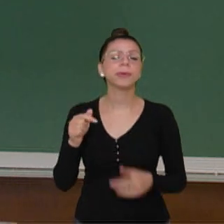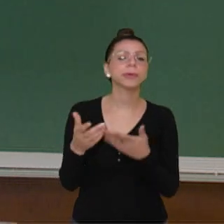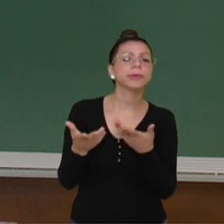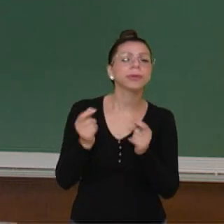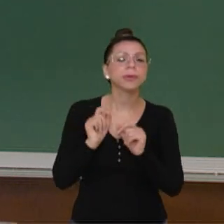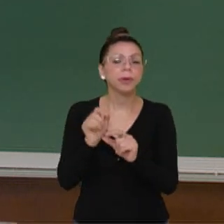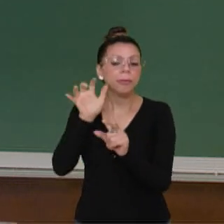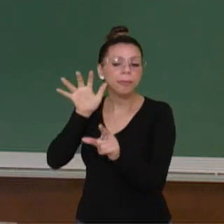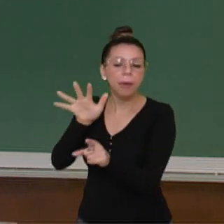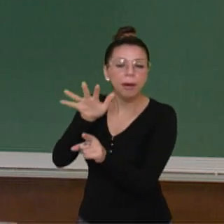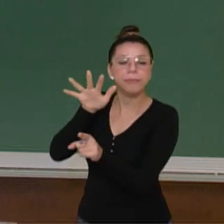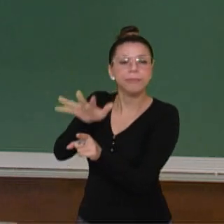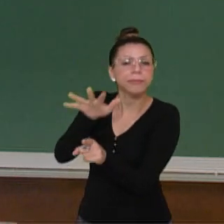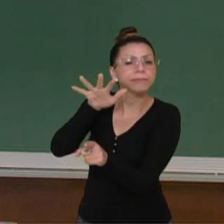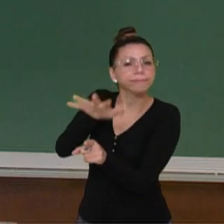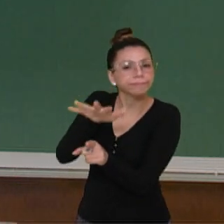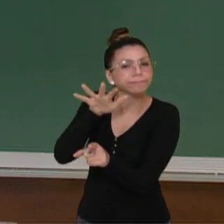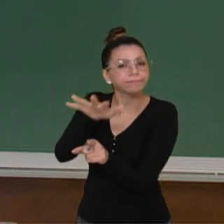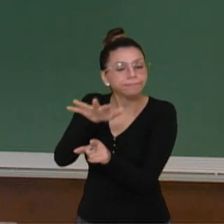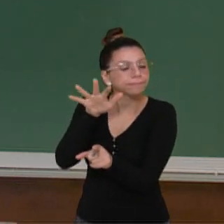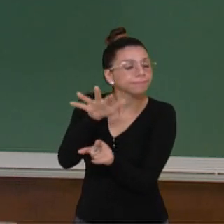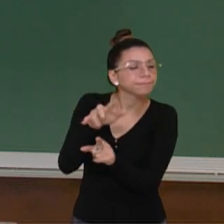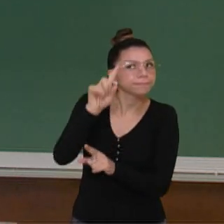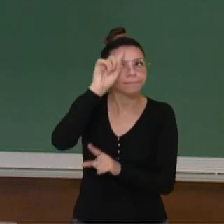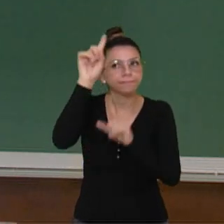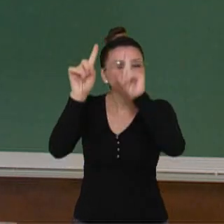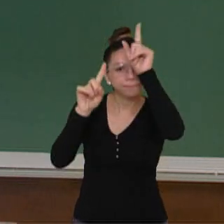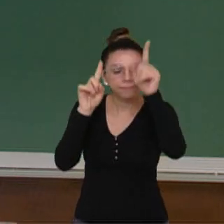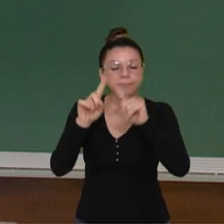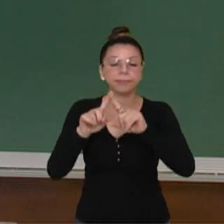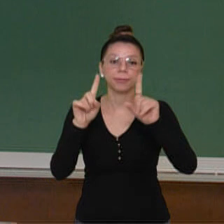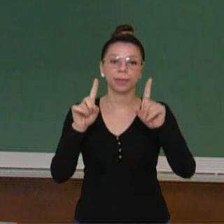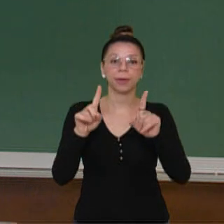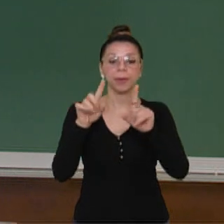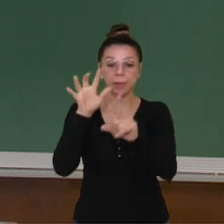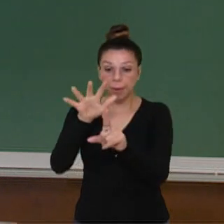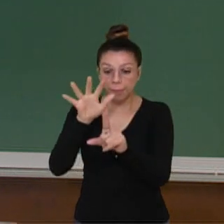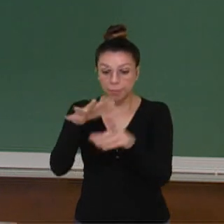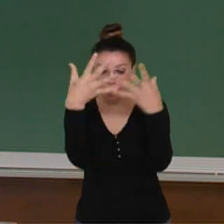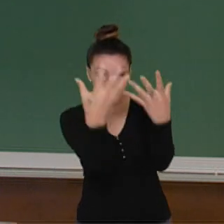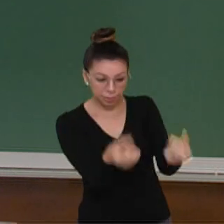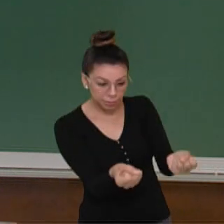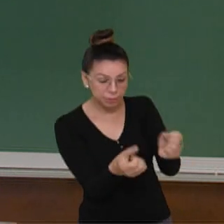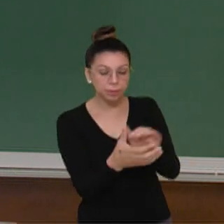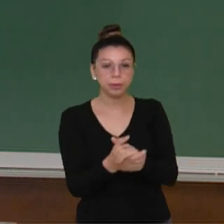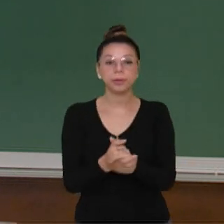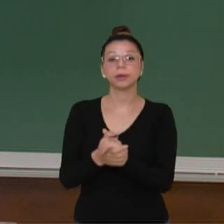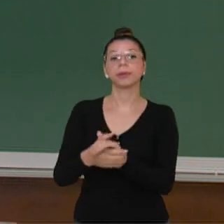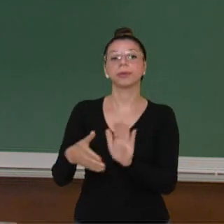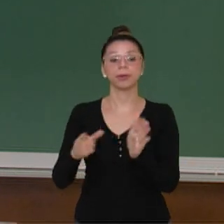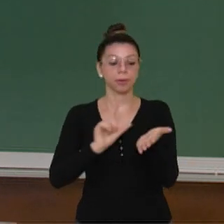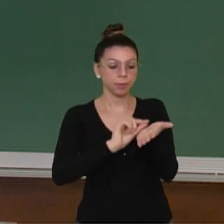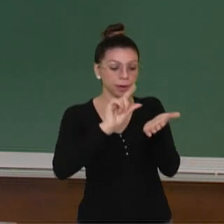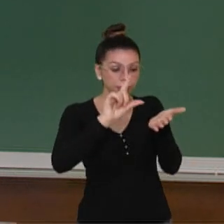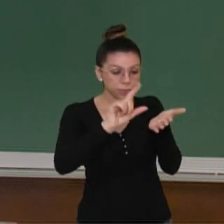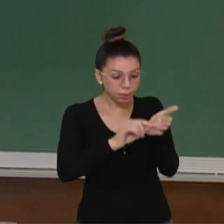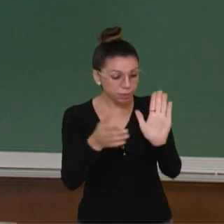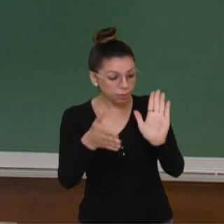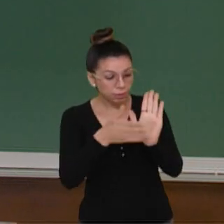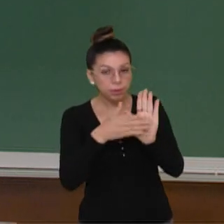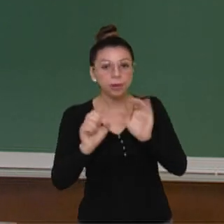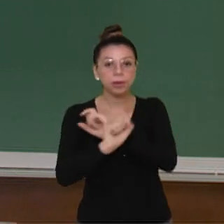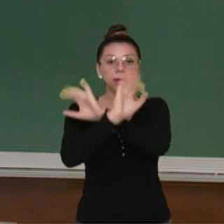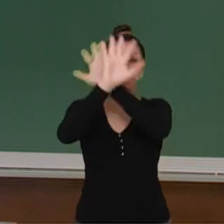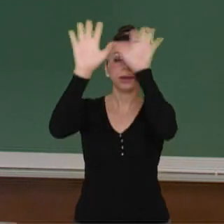de convencer alguém sobre determinada ideia. A tese defendida deve ser clara, de forma a ser